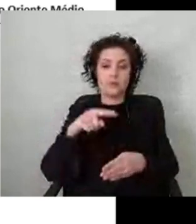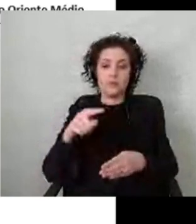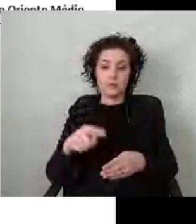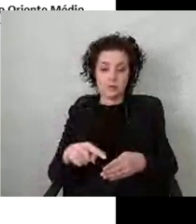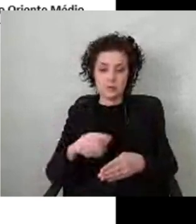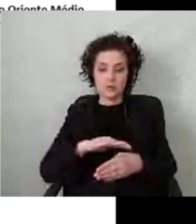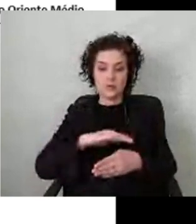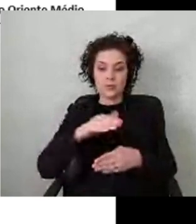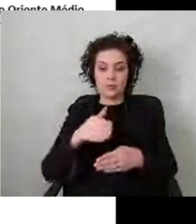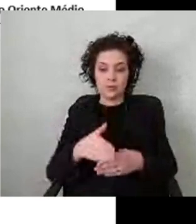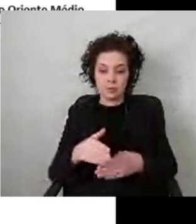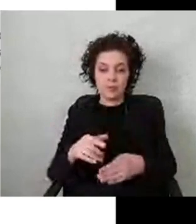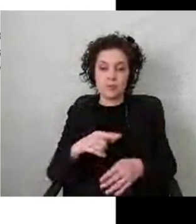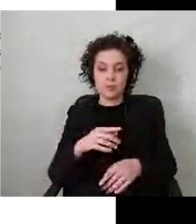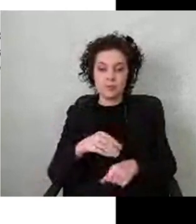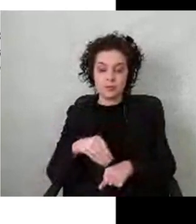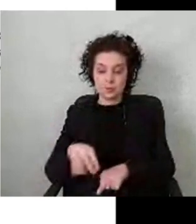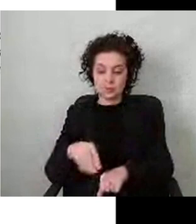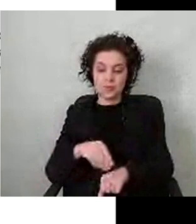hospedeiro intermediário.